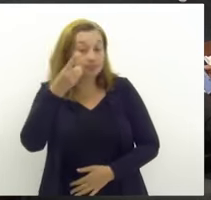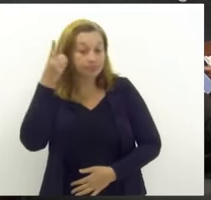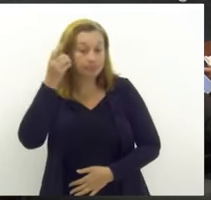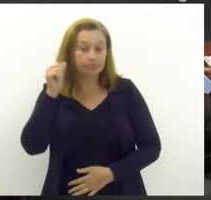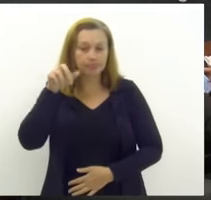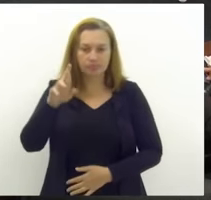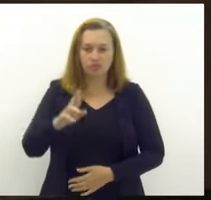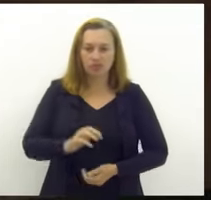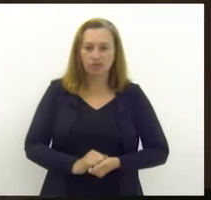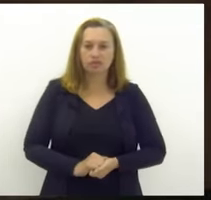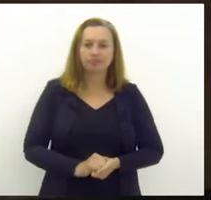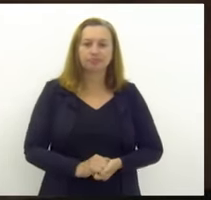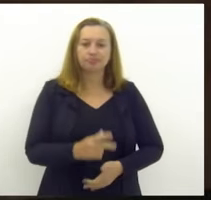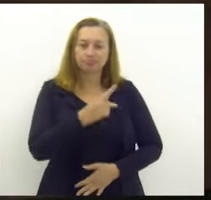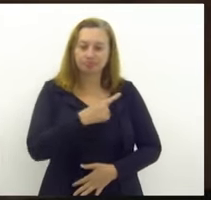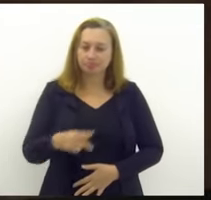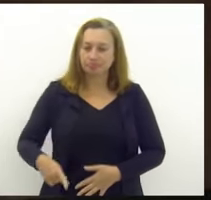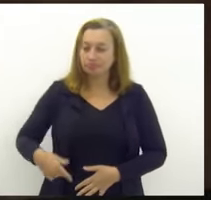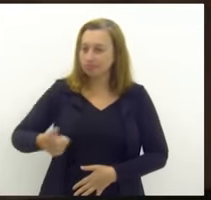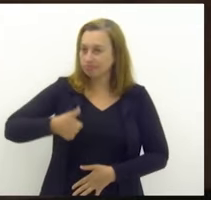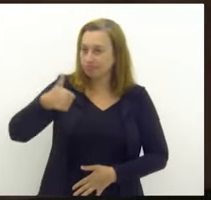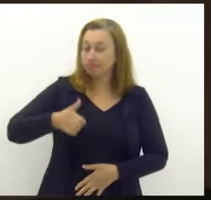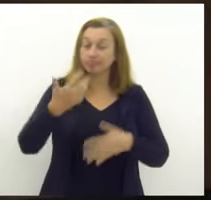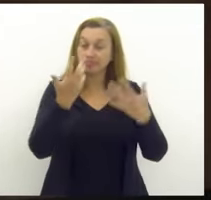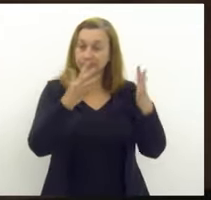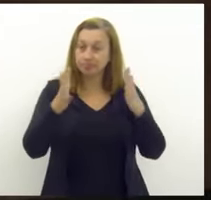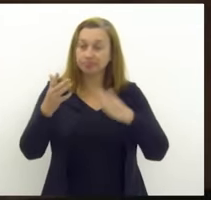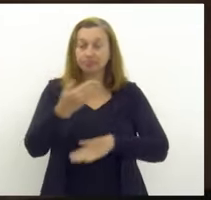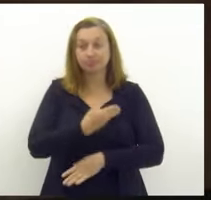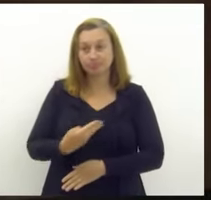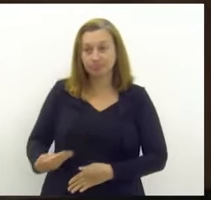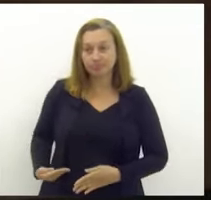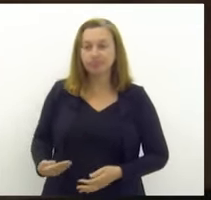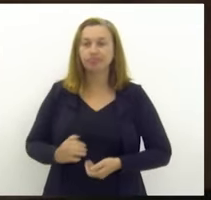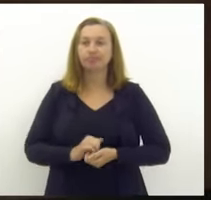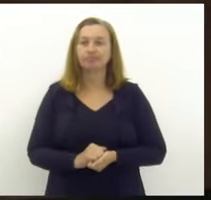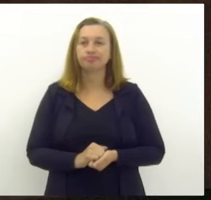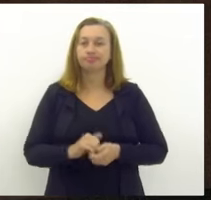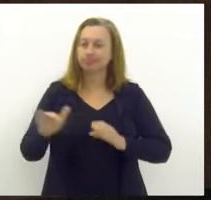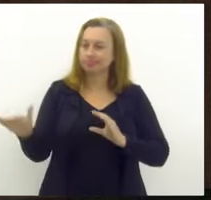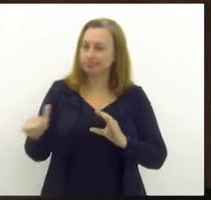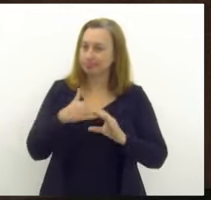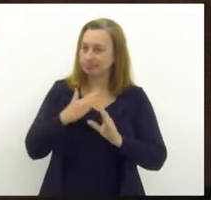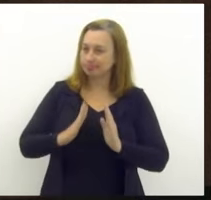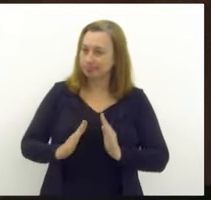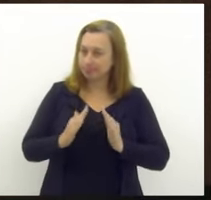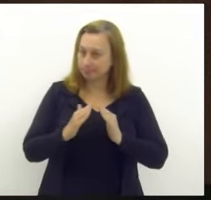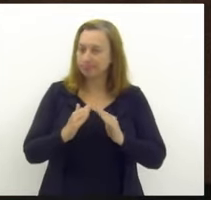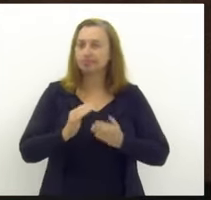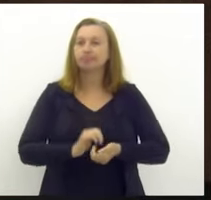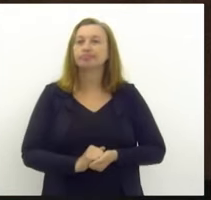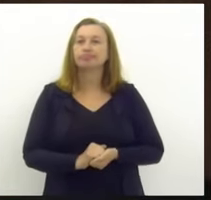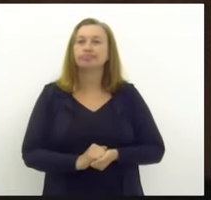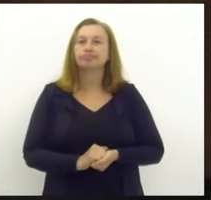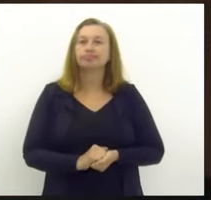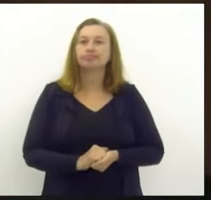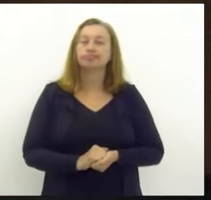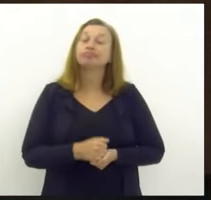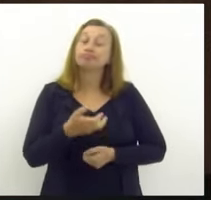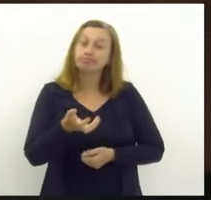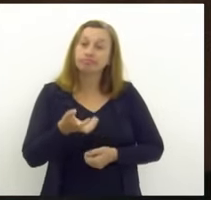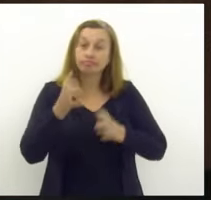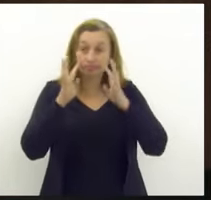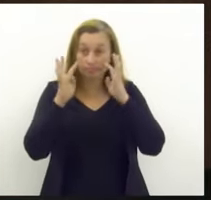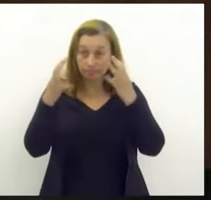Reis Presidente primeiro parabenizar o governador que enviou para essa casa senhor presidente eu queria